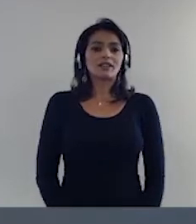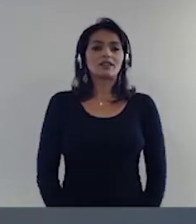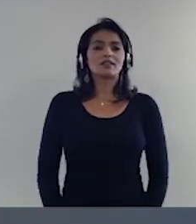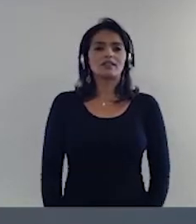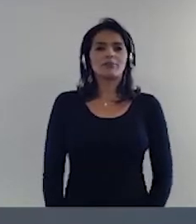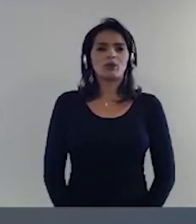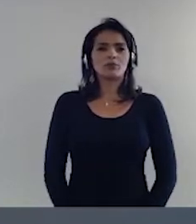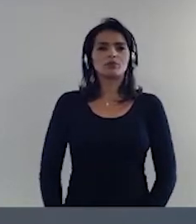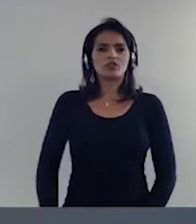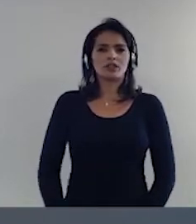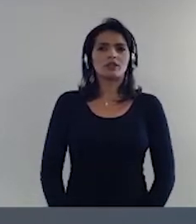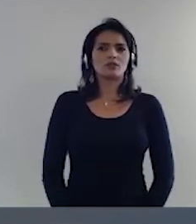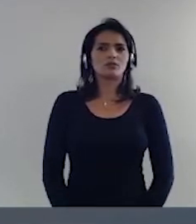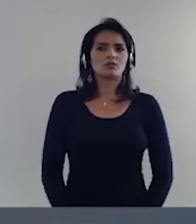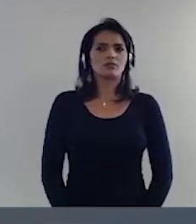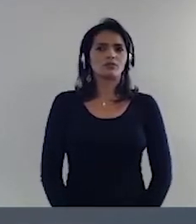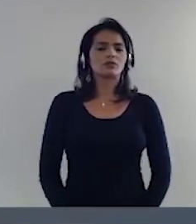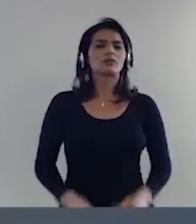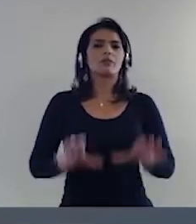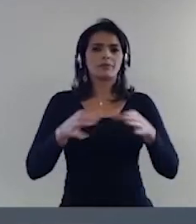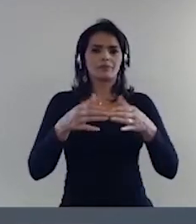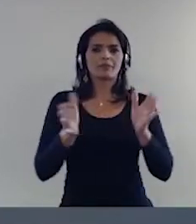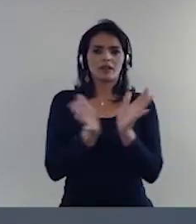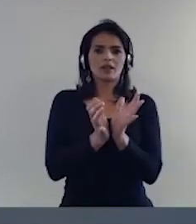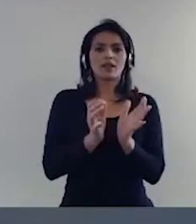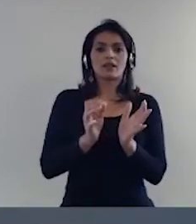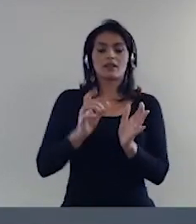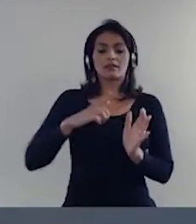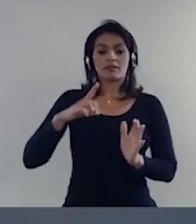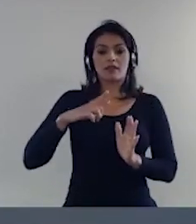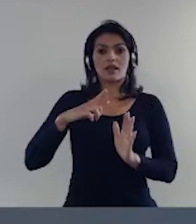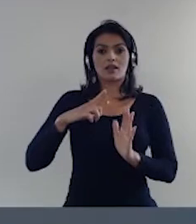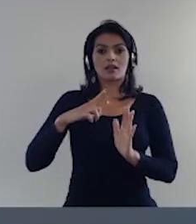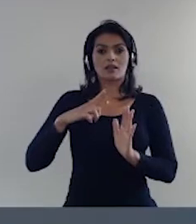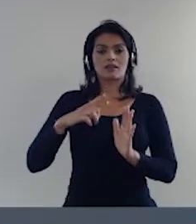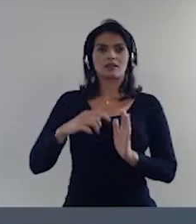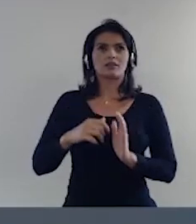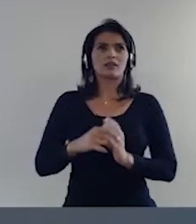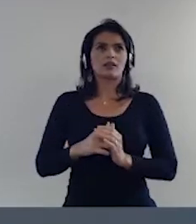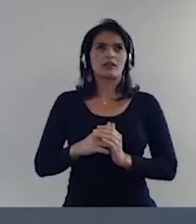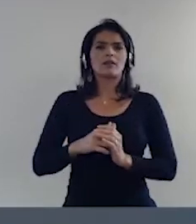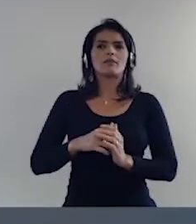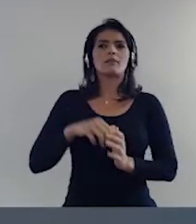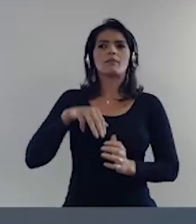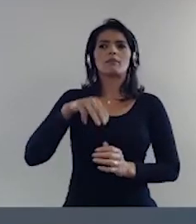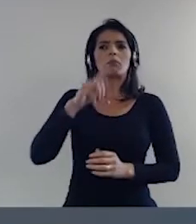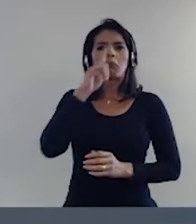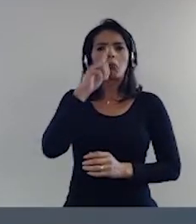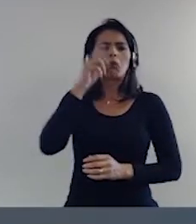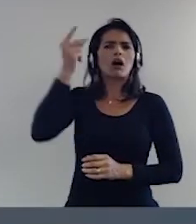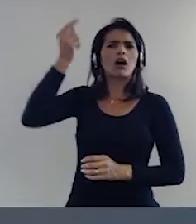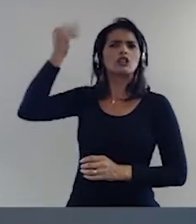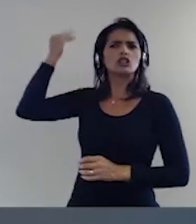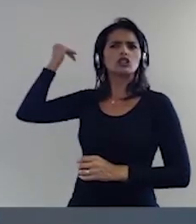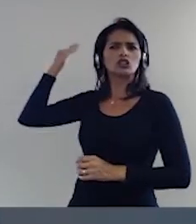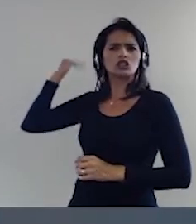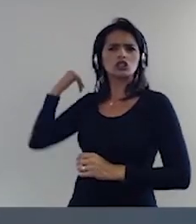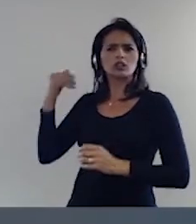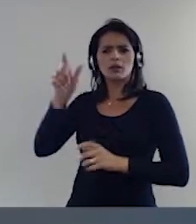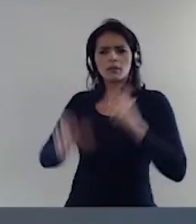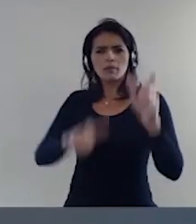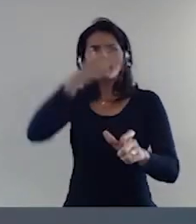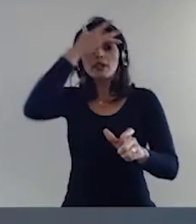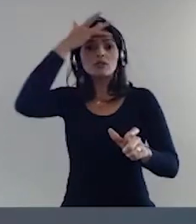teorias, né, que evidentemente não farei aqui, mas a teoria da cláusula rebus sic stantibus é uma teoria medieval, né, desde a época em que as